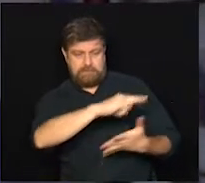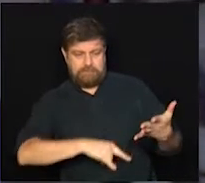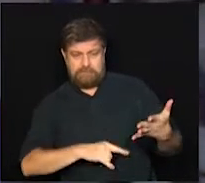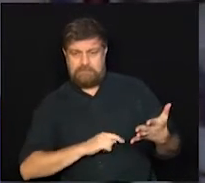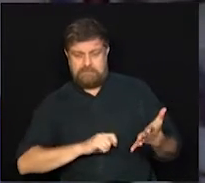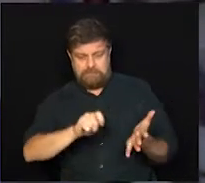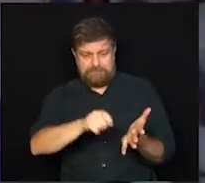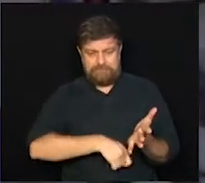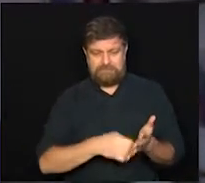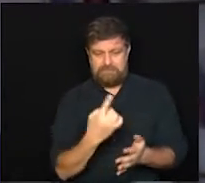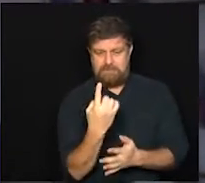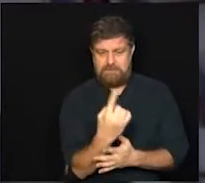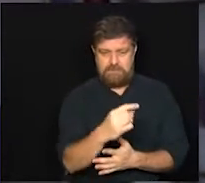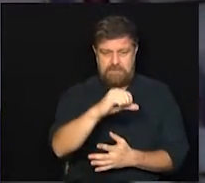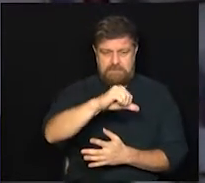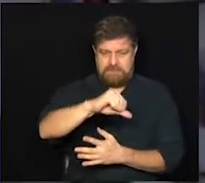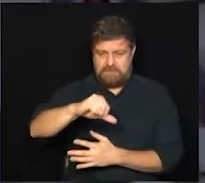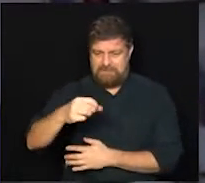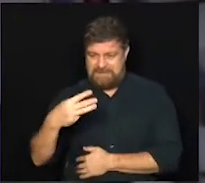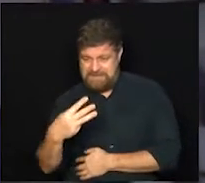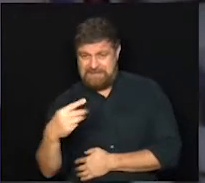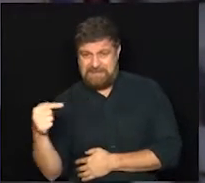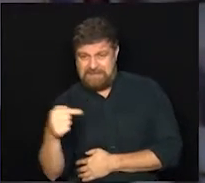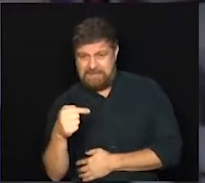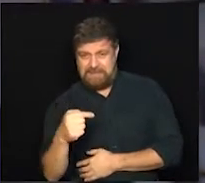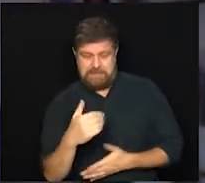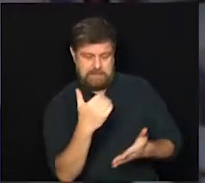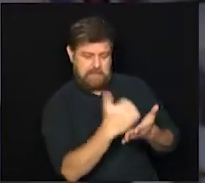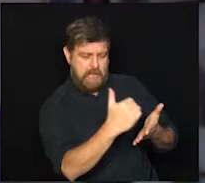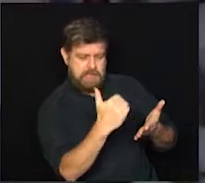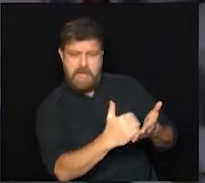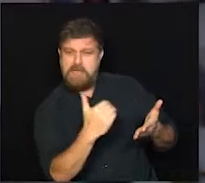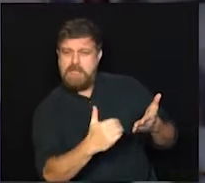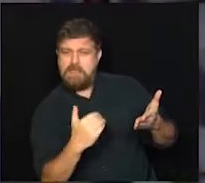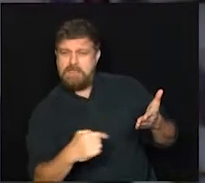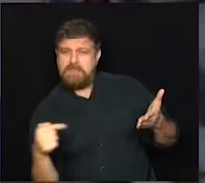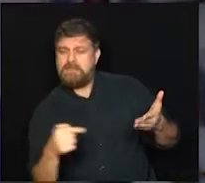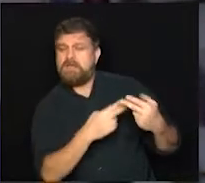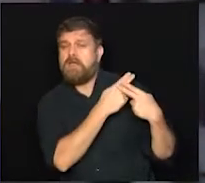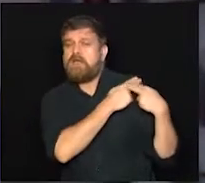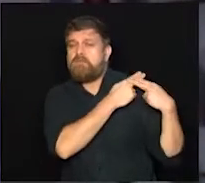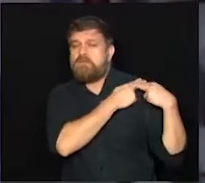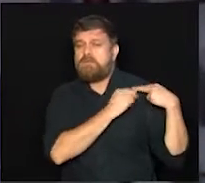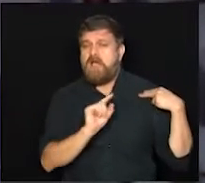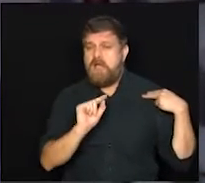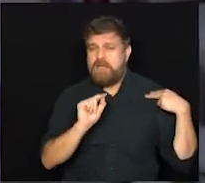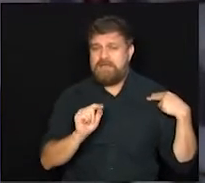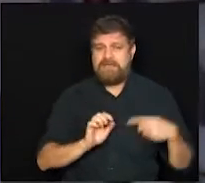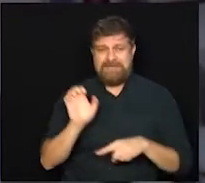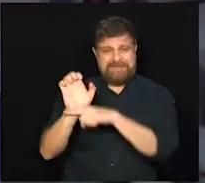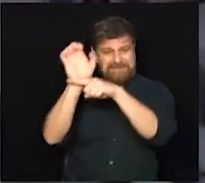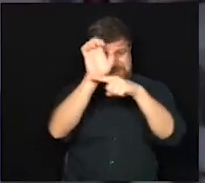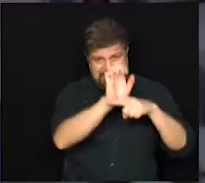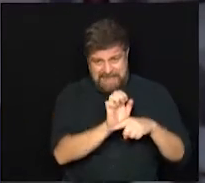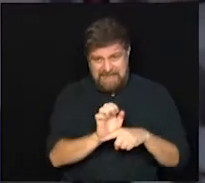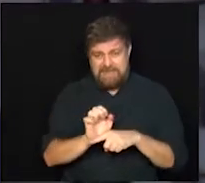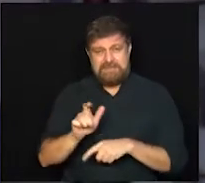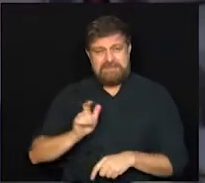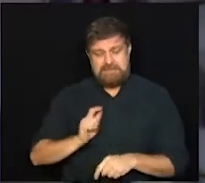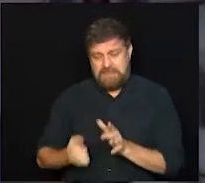de 1993, ele explicita, né, a responsabilidade dos Estados-partes em